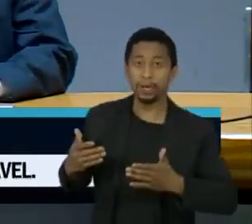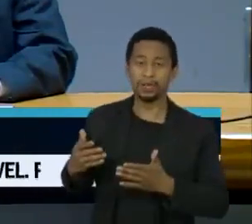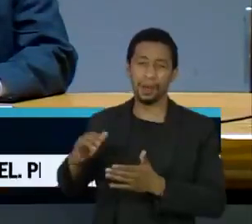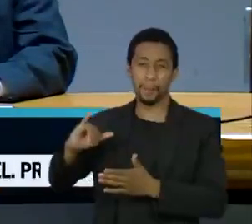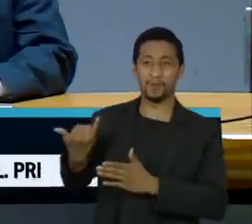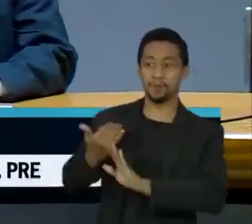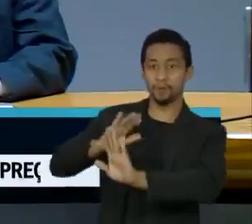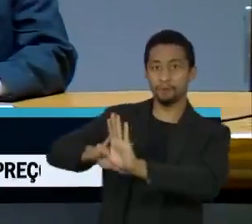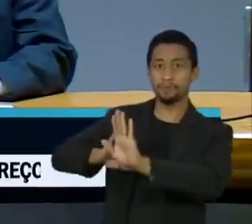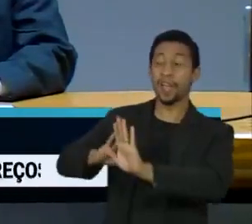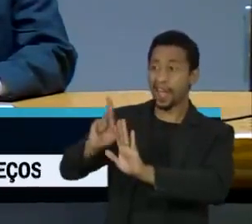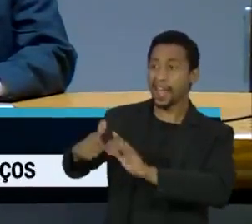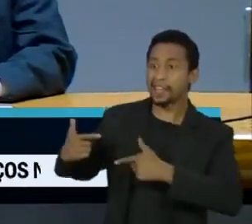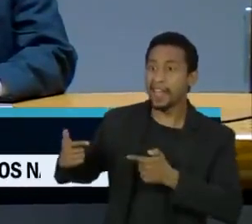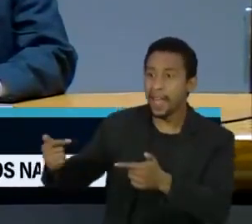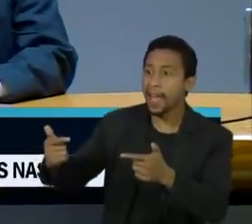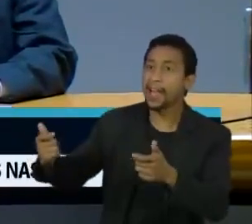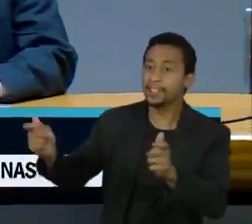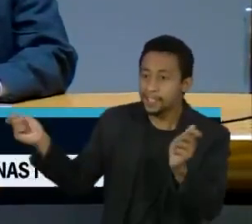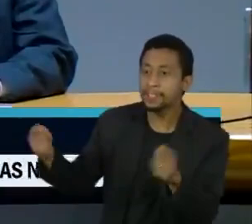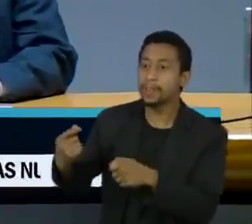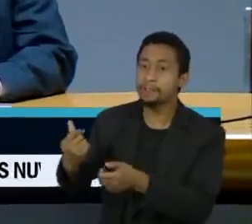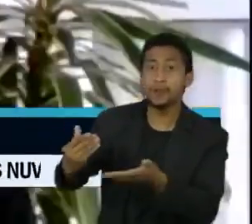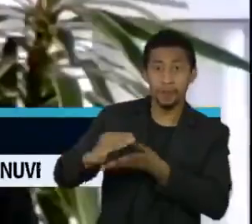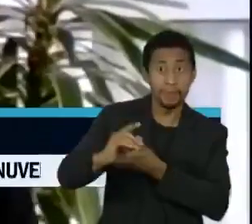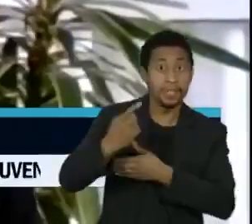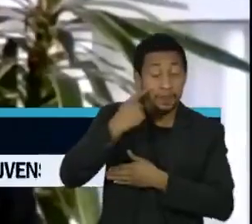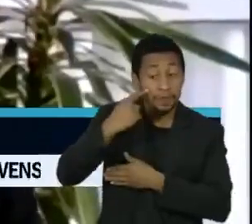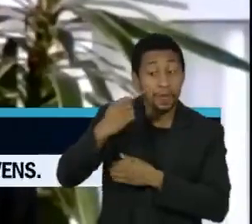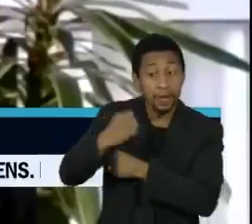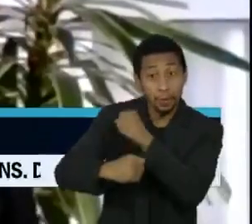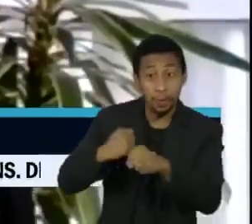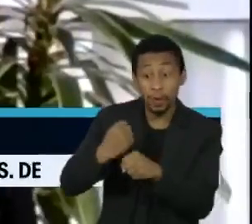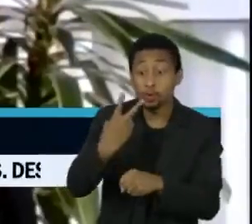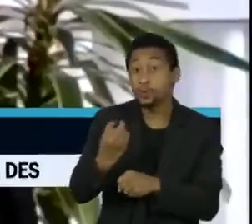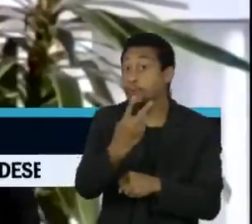2022 a gente vai viver o orçamento da guerra eleitoral. Criar dificuldade para vender facilidade.